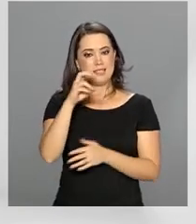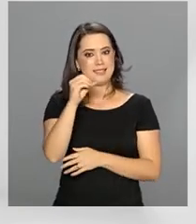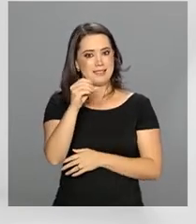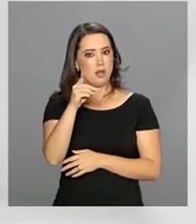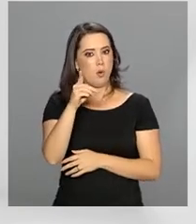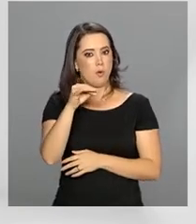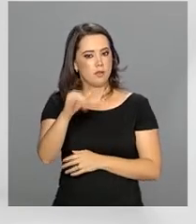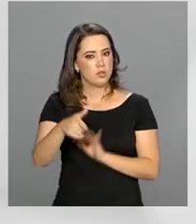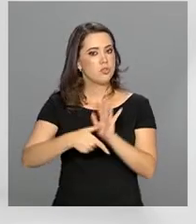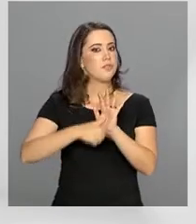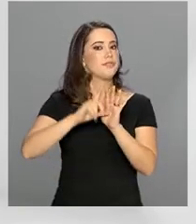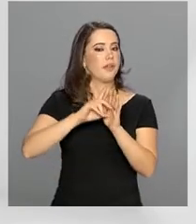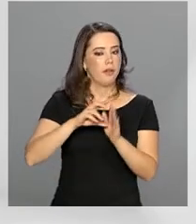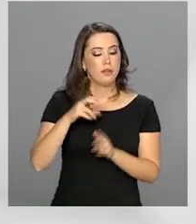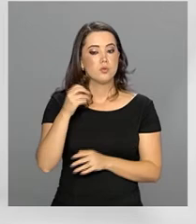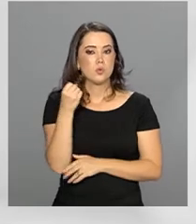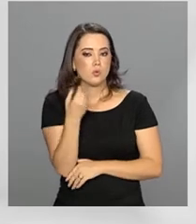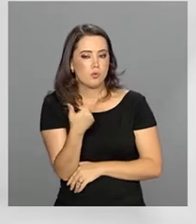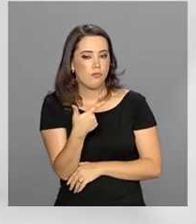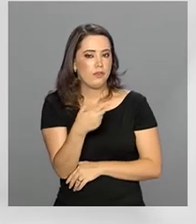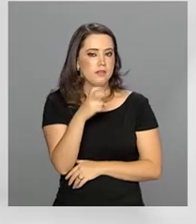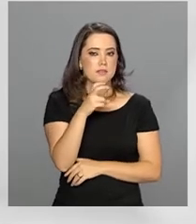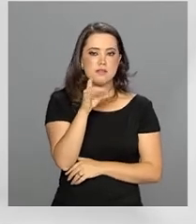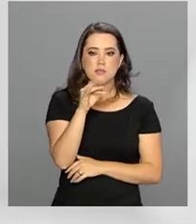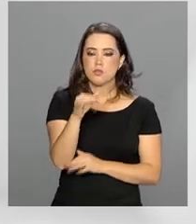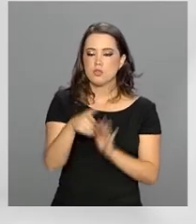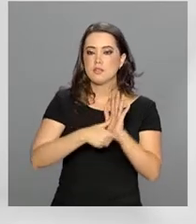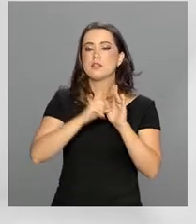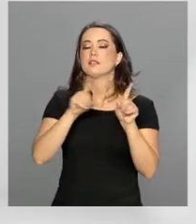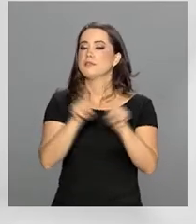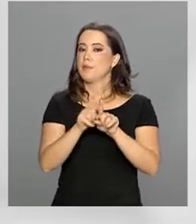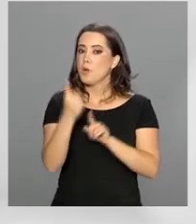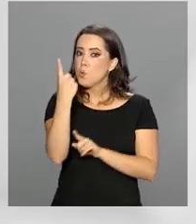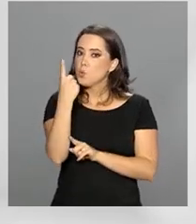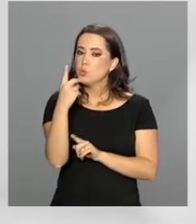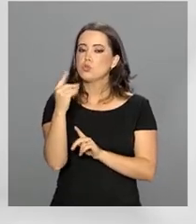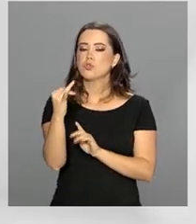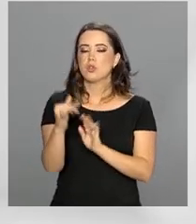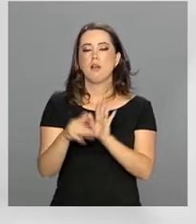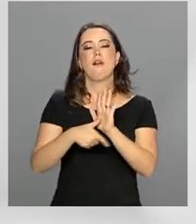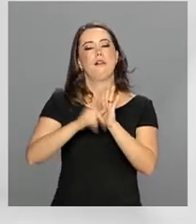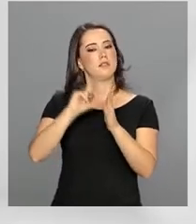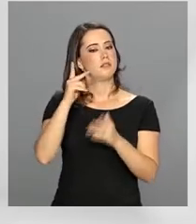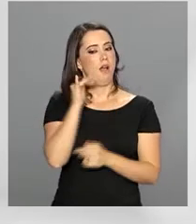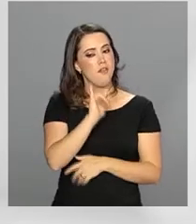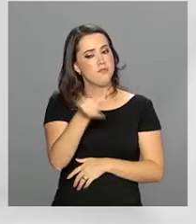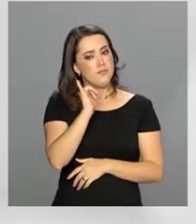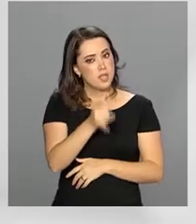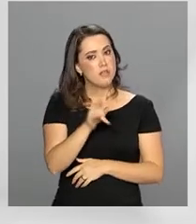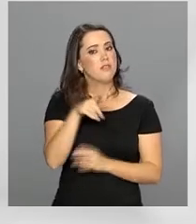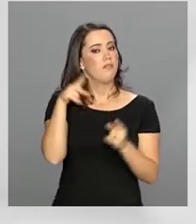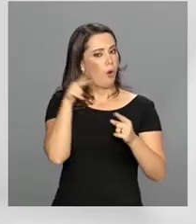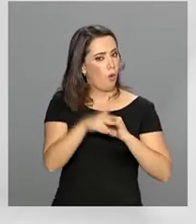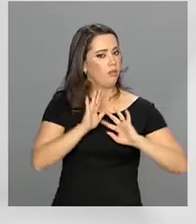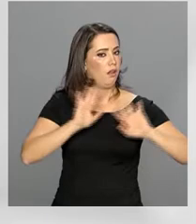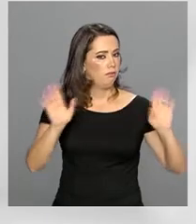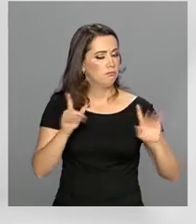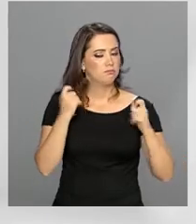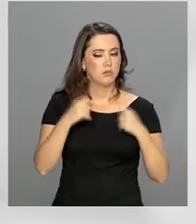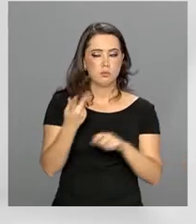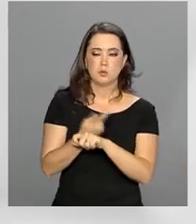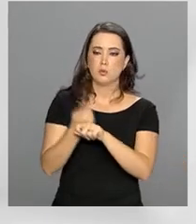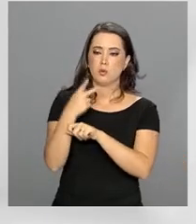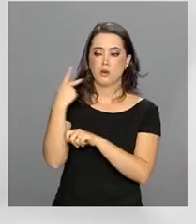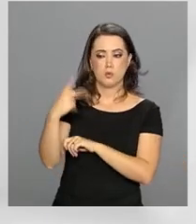25 dias antes do bloqueio e na véspera também. Desta forma, o cliente tem tempo para procurar